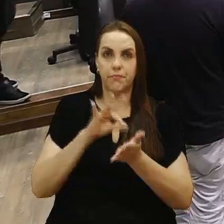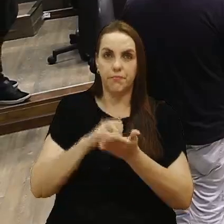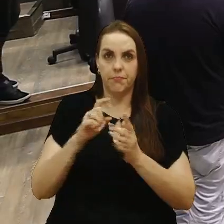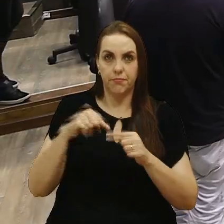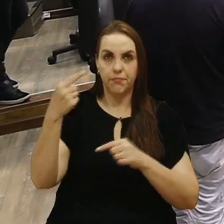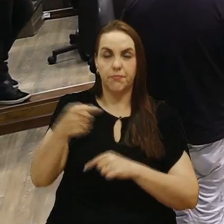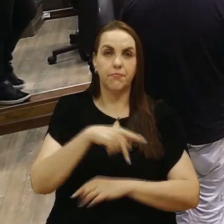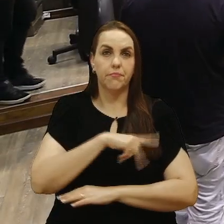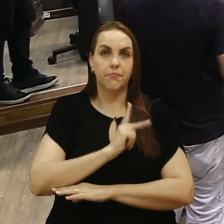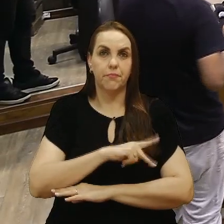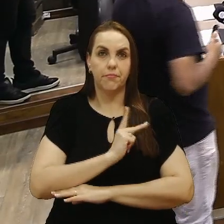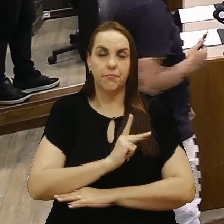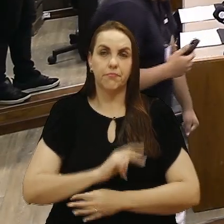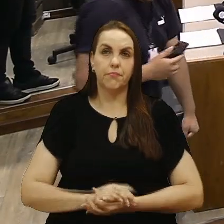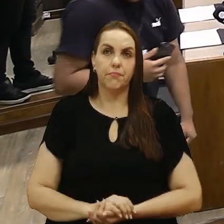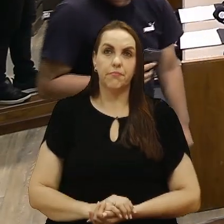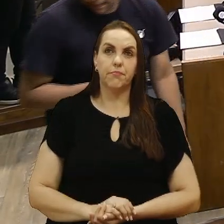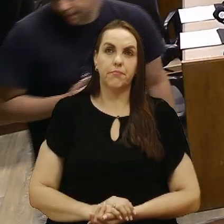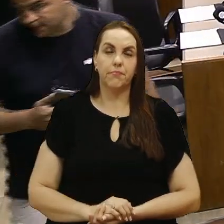Pedro Rodrigues.